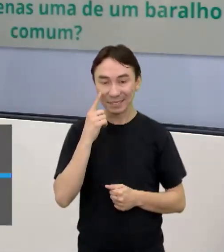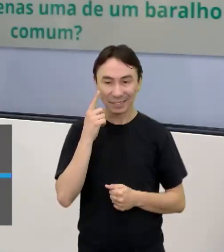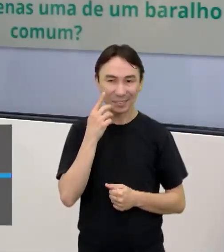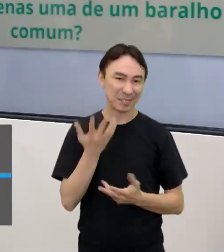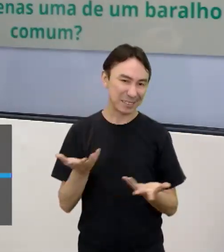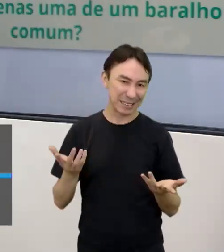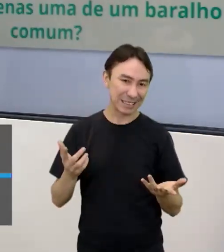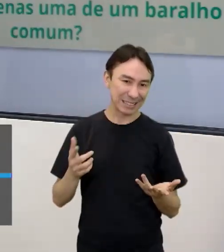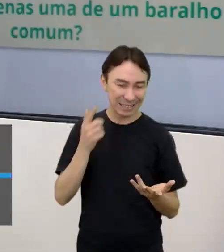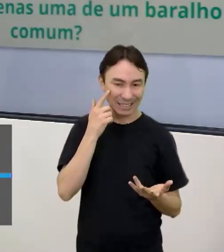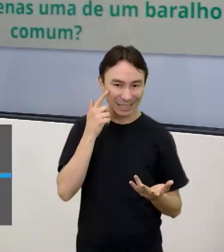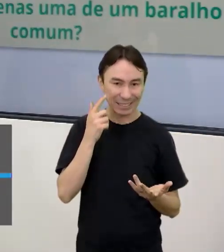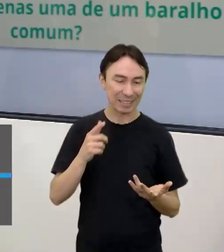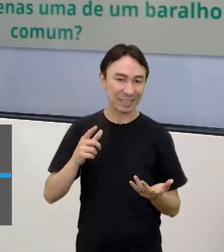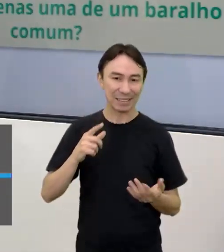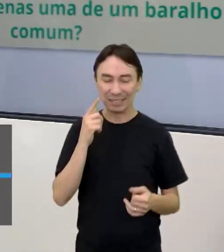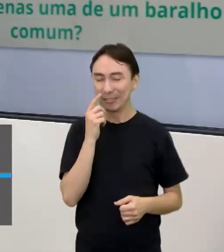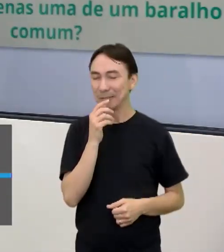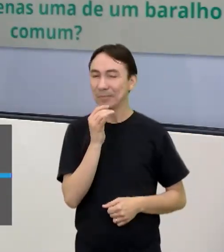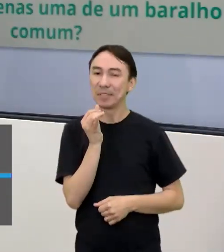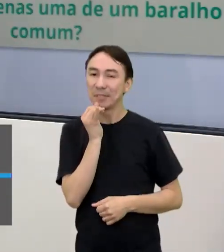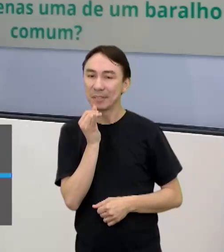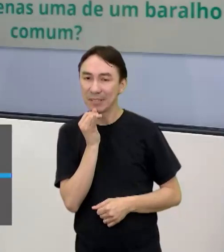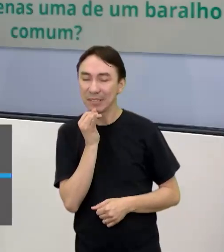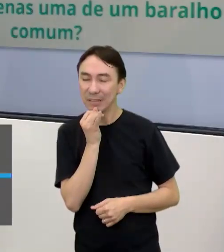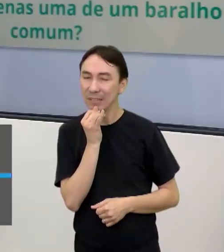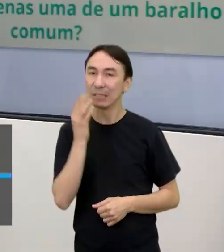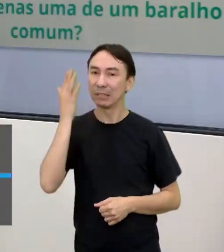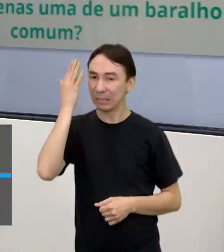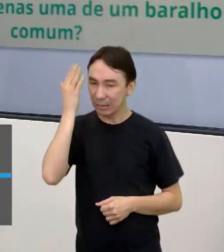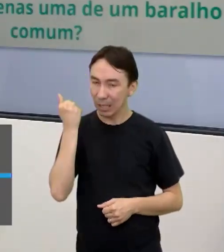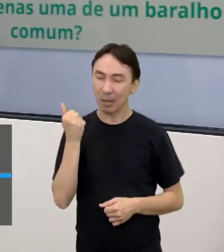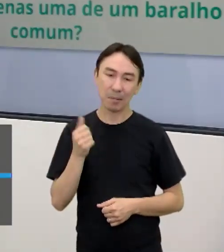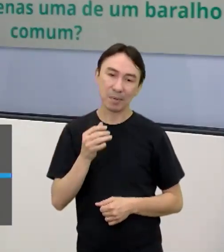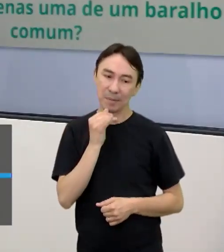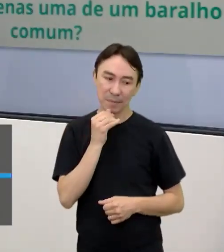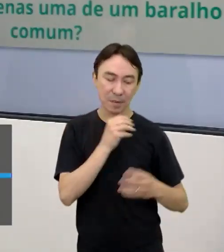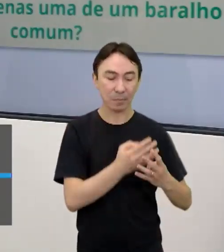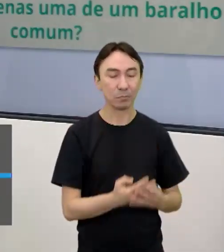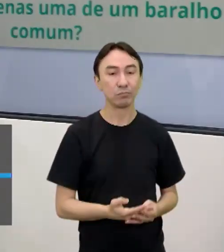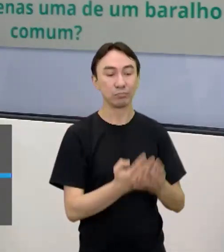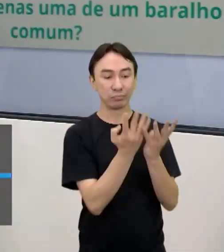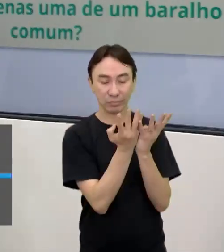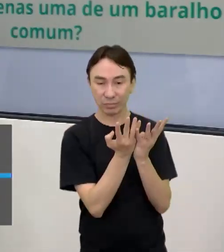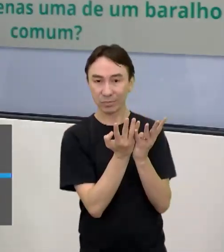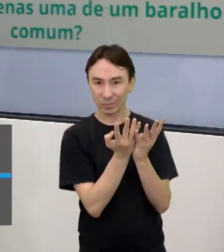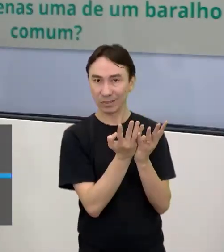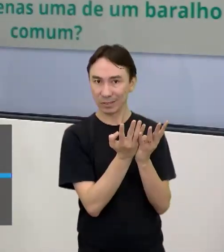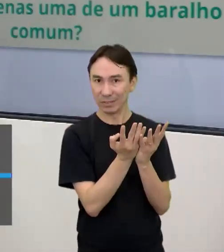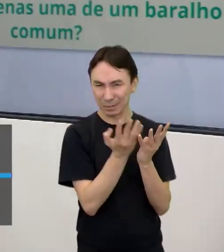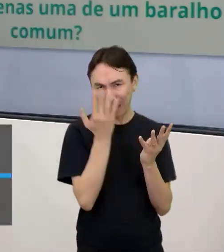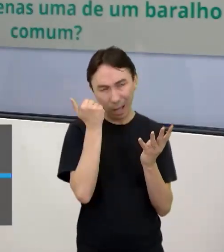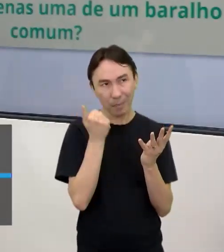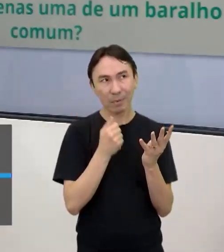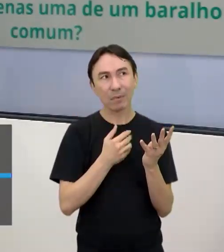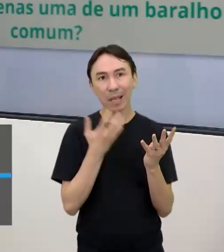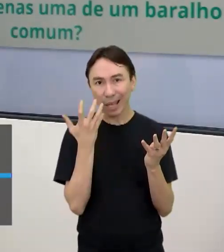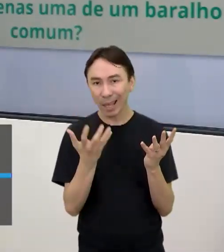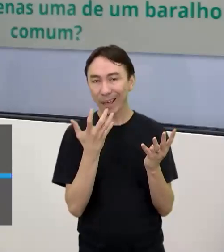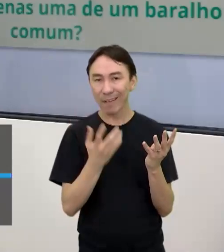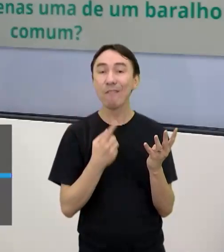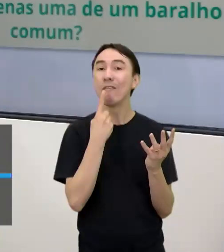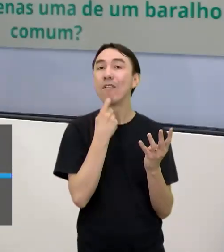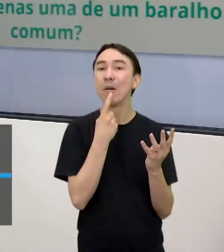gente está bem definido ali, a gente sabe exatamente o que a gente quer. No caso do baralho, a gente quer tirar uma carta vermelha. E no caso